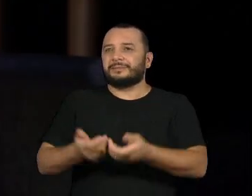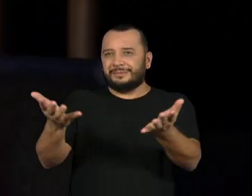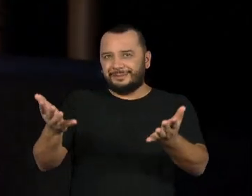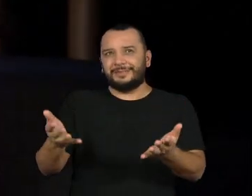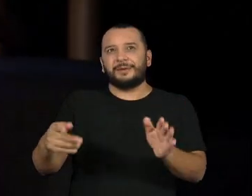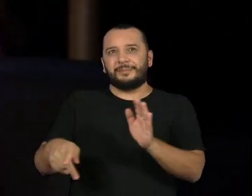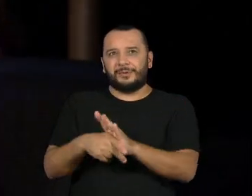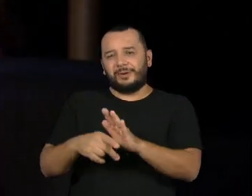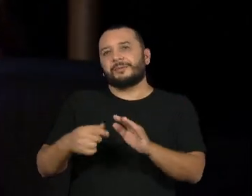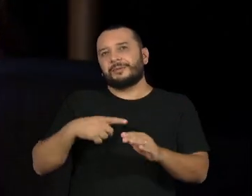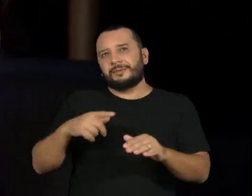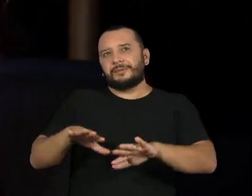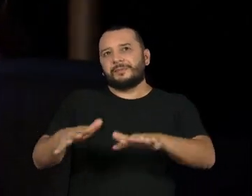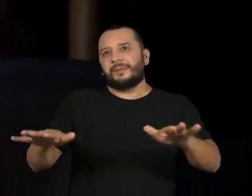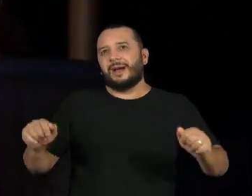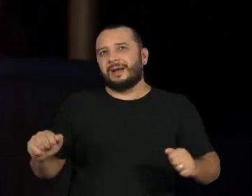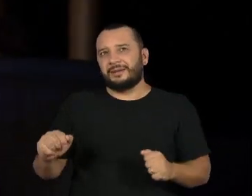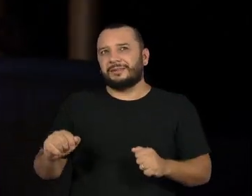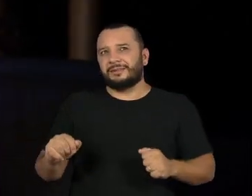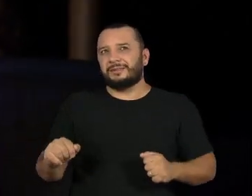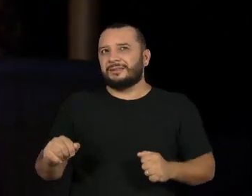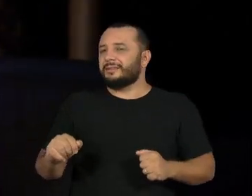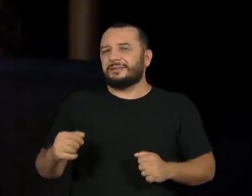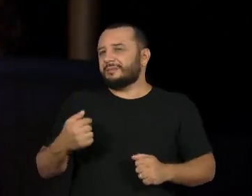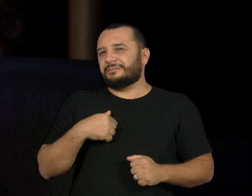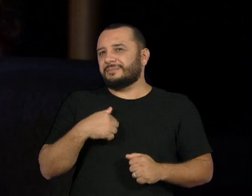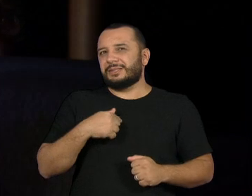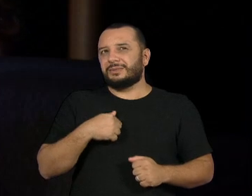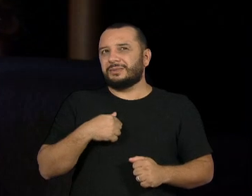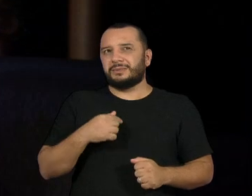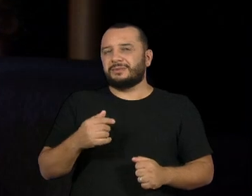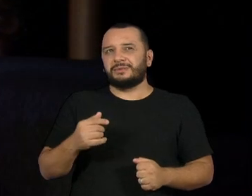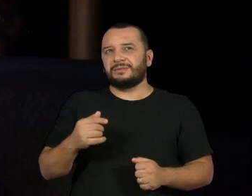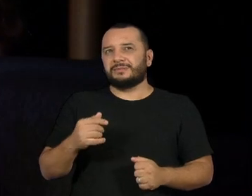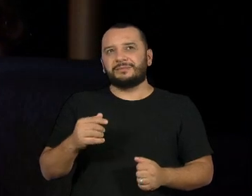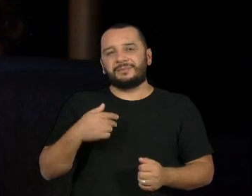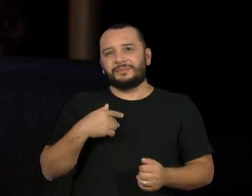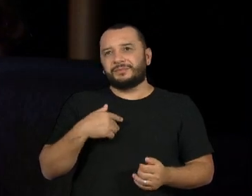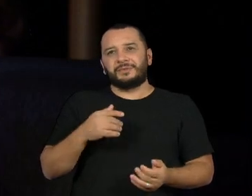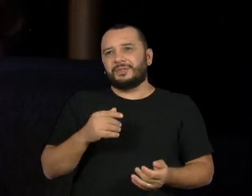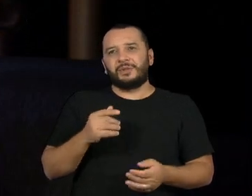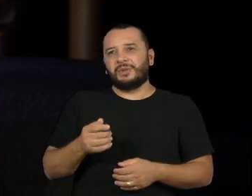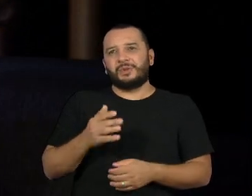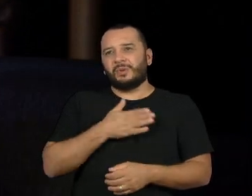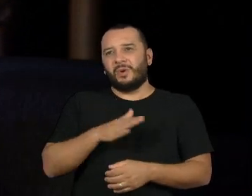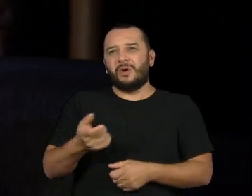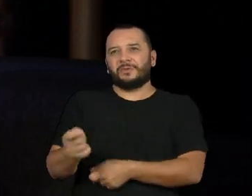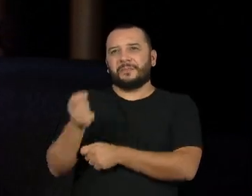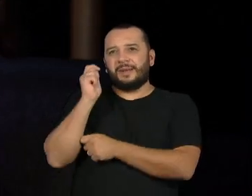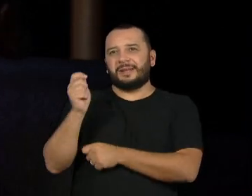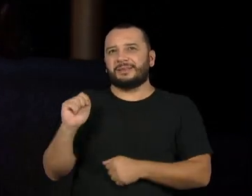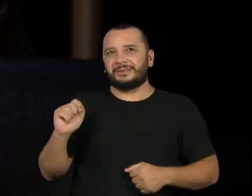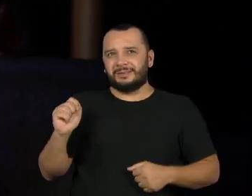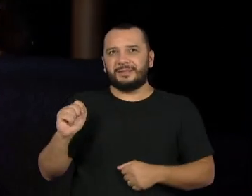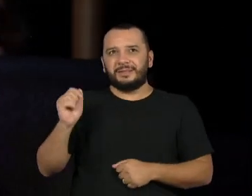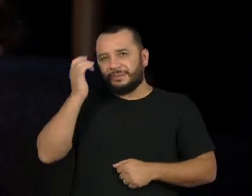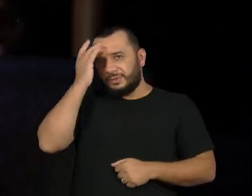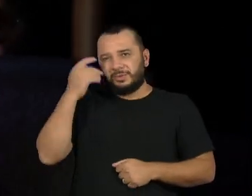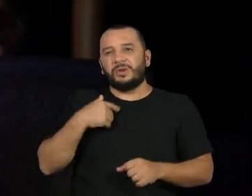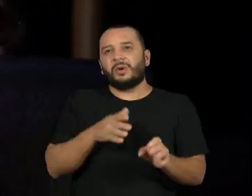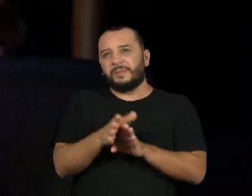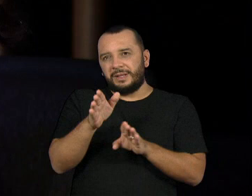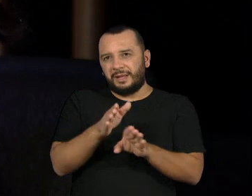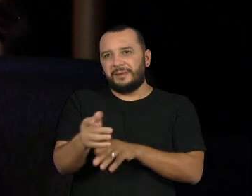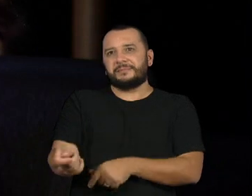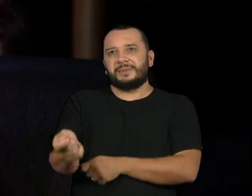ao oceano. Eu não sou muito de pesca, aliás, nada. Eu até pensei, assim, várias pessoas me recomendaram pescar ao longo da